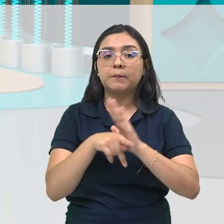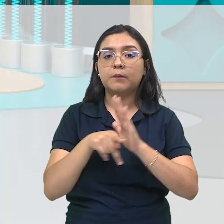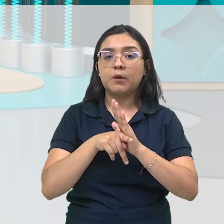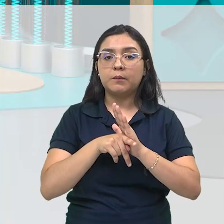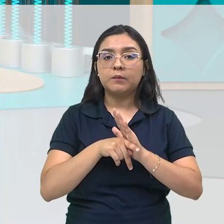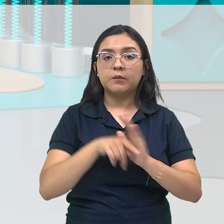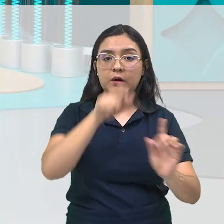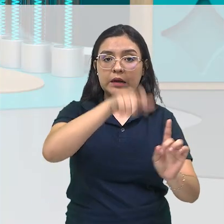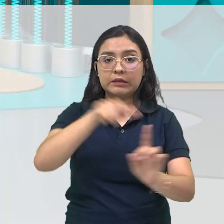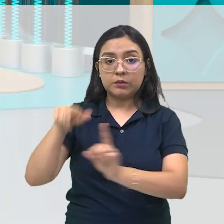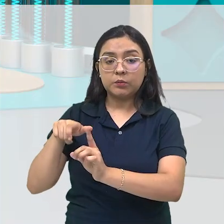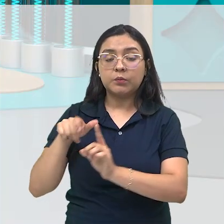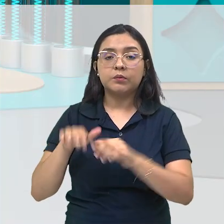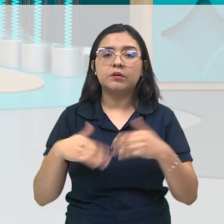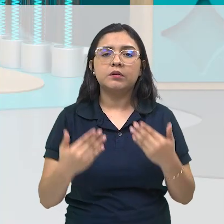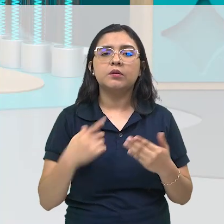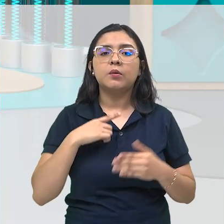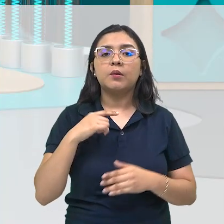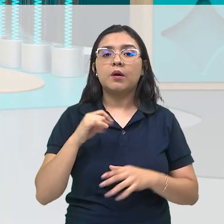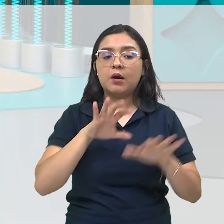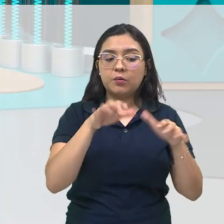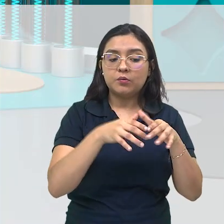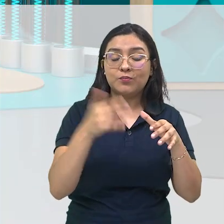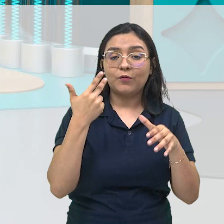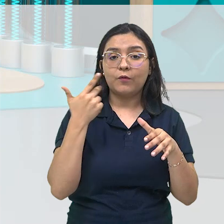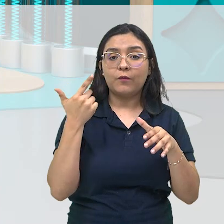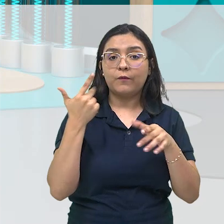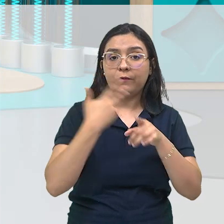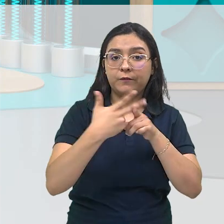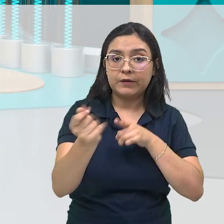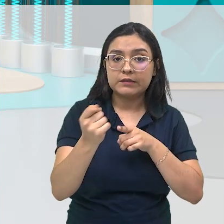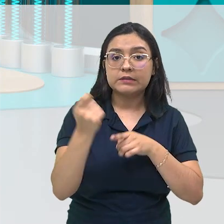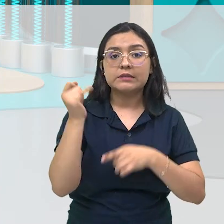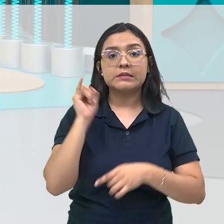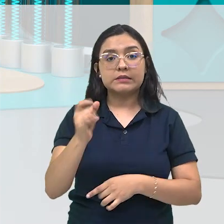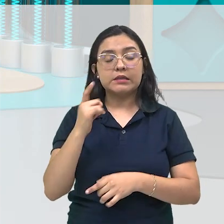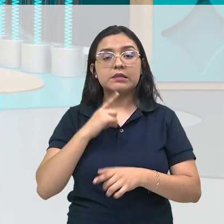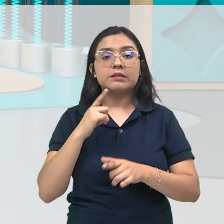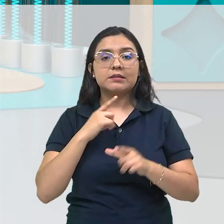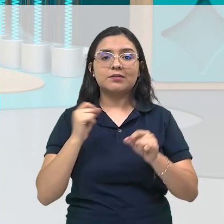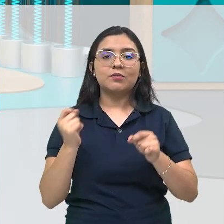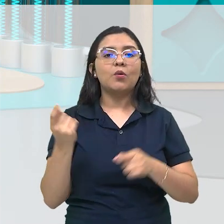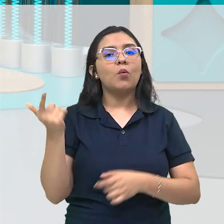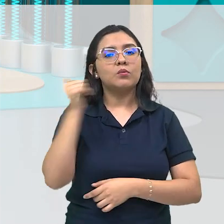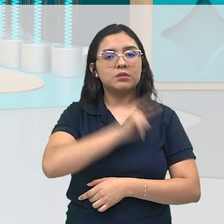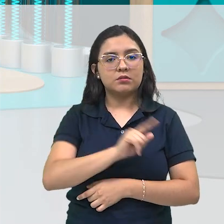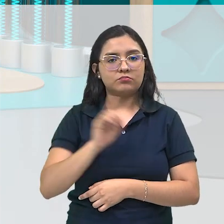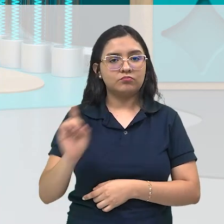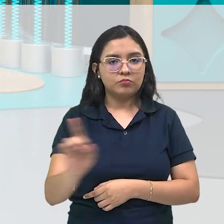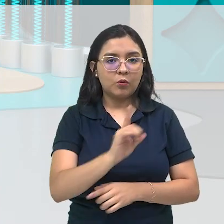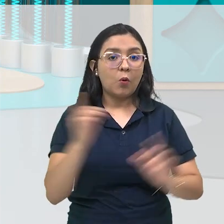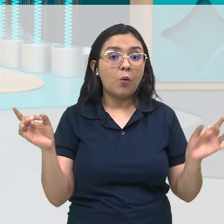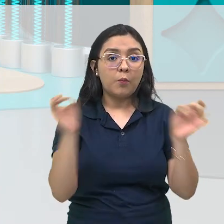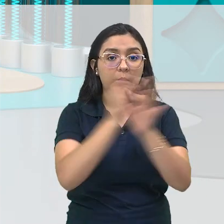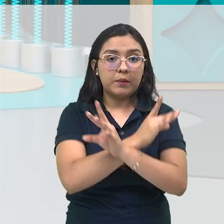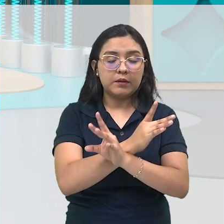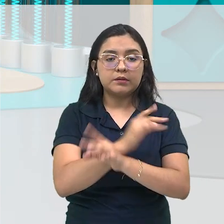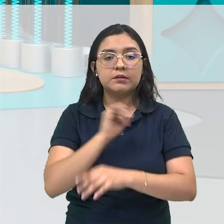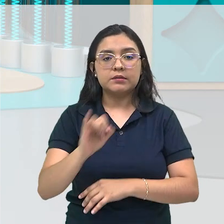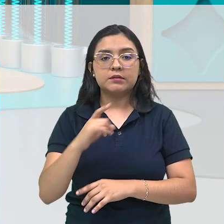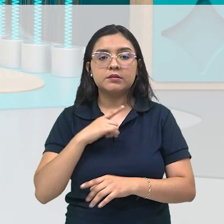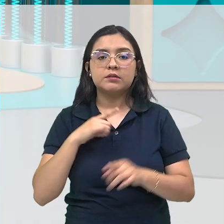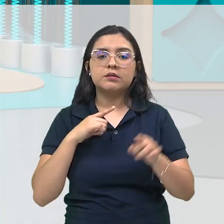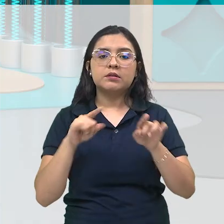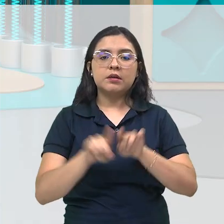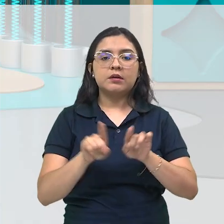jogadores. Portanto, vence a equipe que tiver mais corridas completas durante a partida. Se o batedor